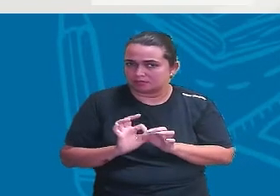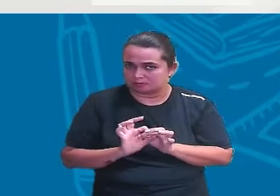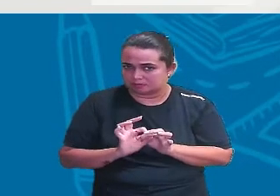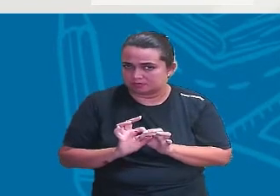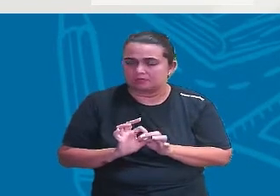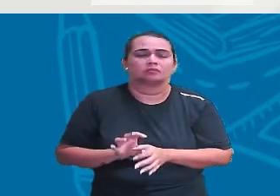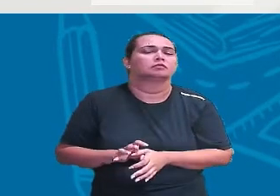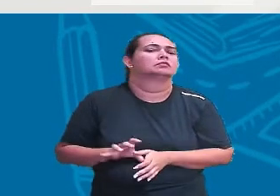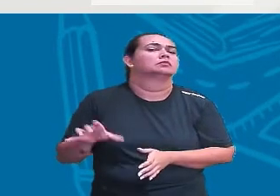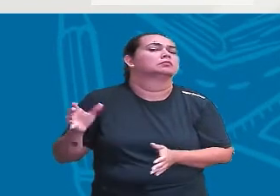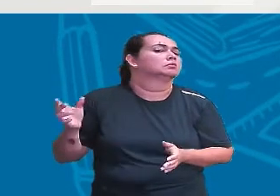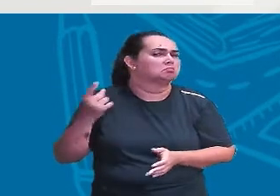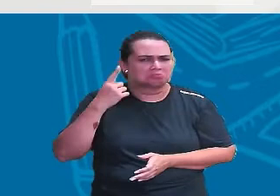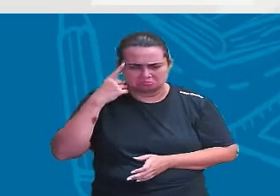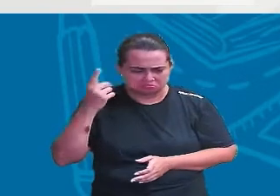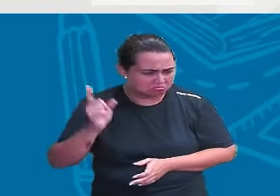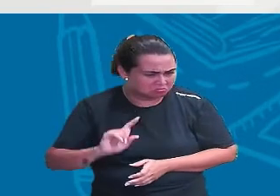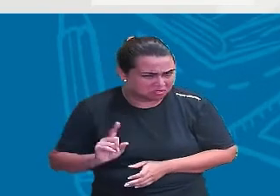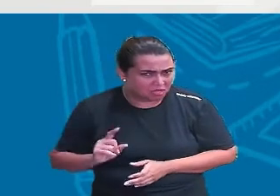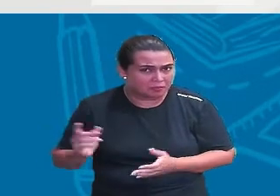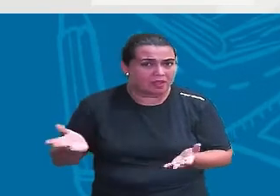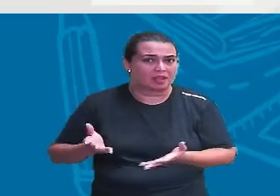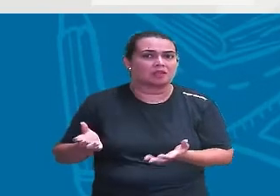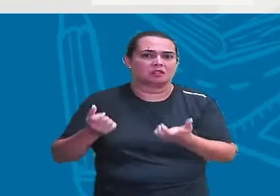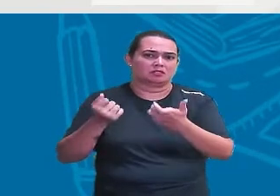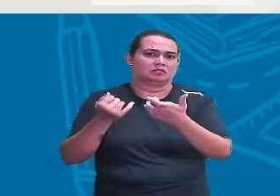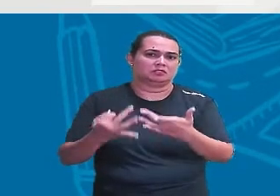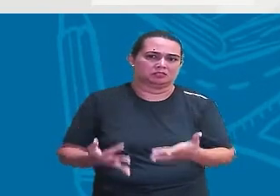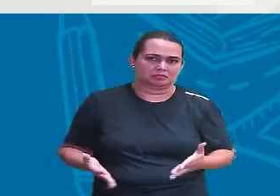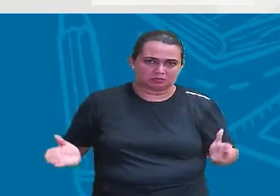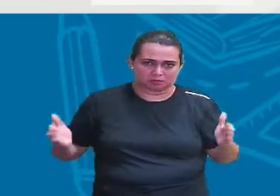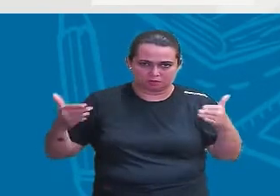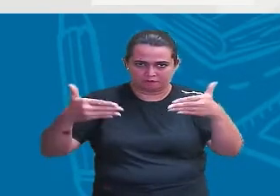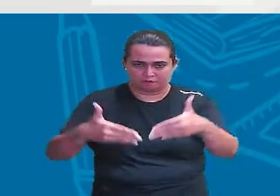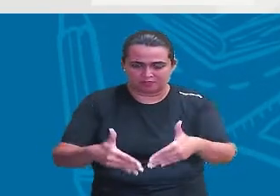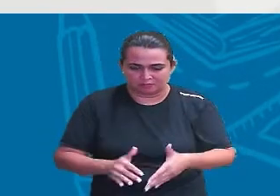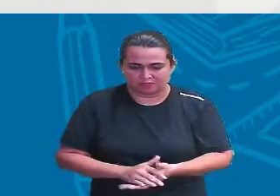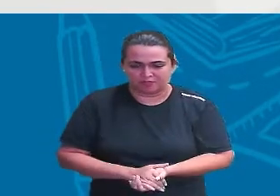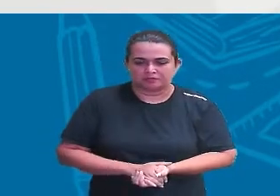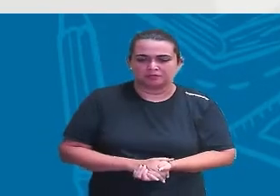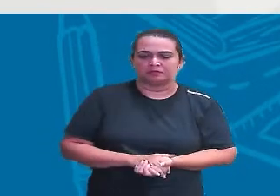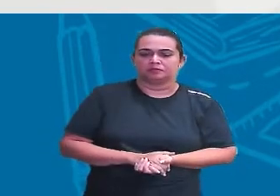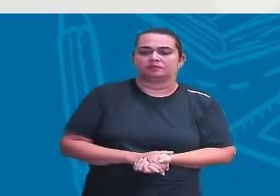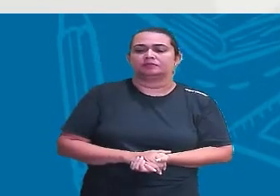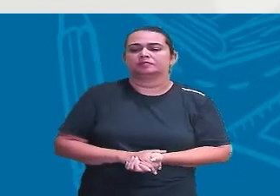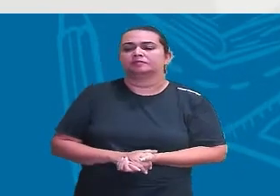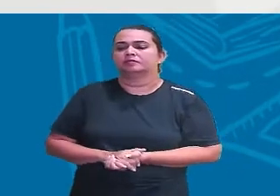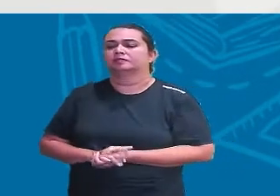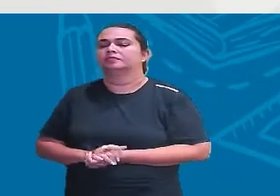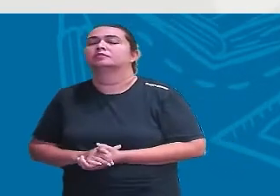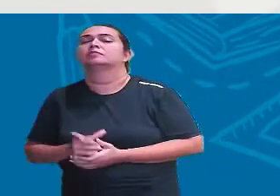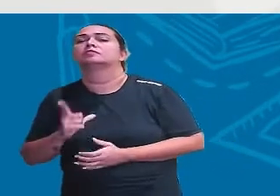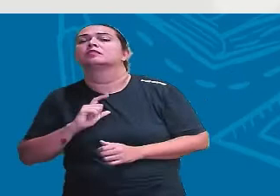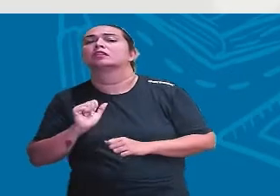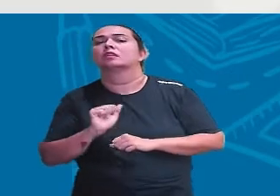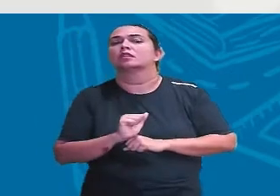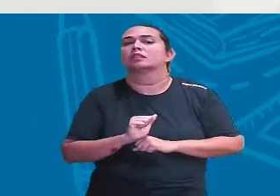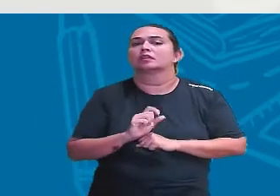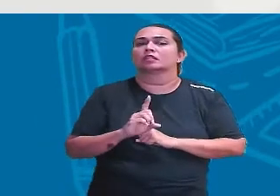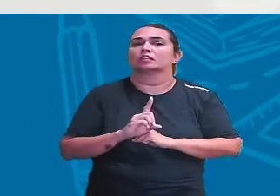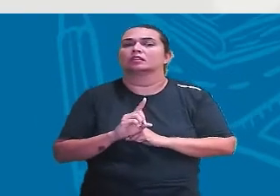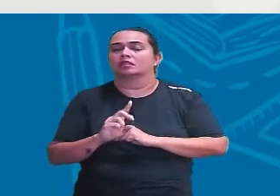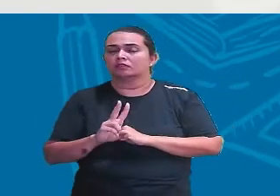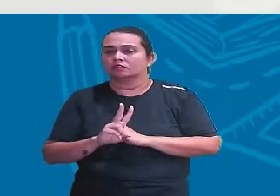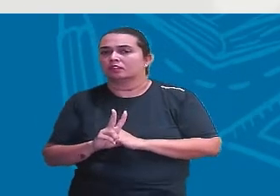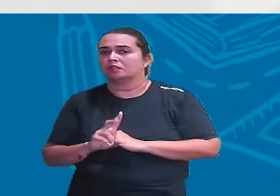tema, presta bem atenção, porque a partir de agora a gente vai focar nele. Bom, advérbios e conjunções,